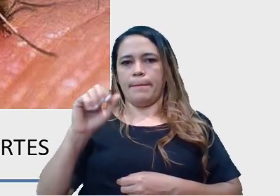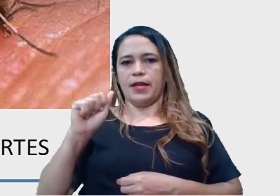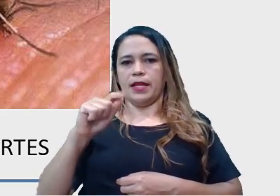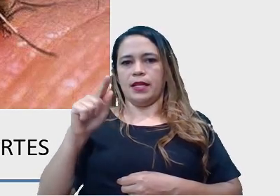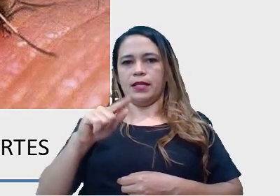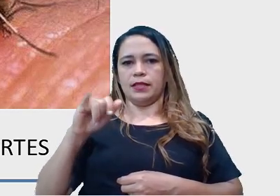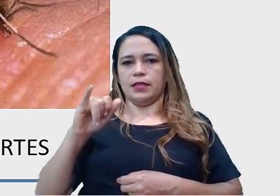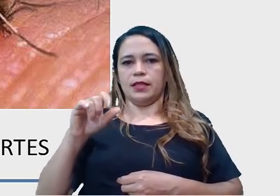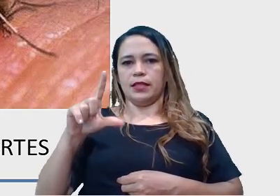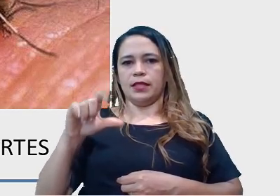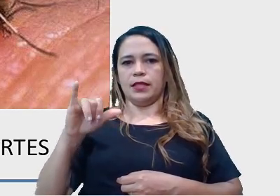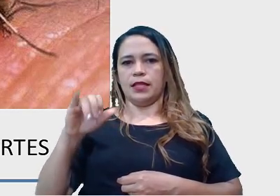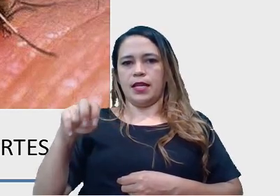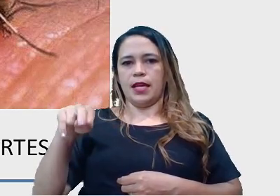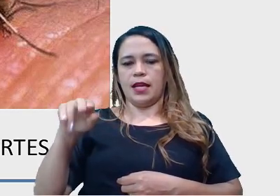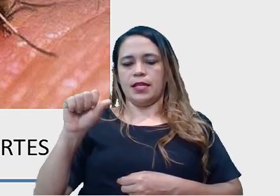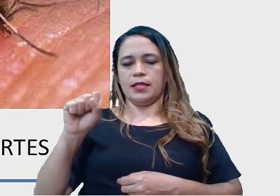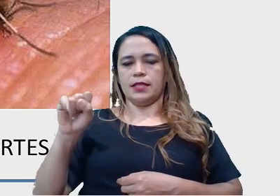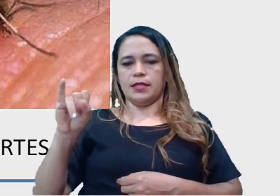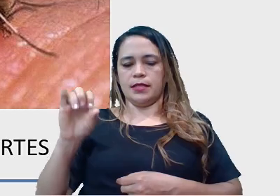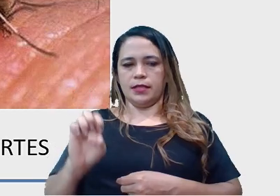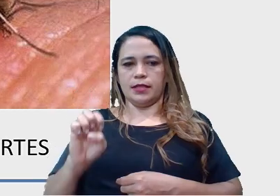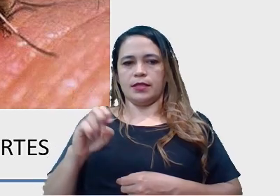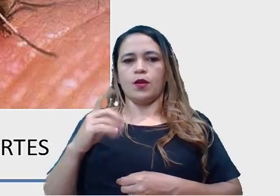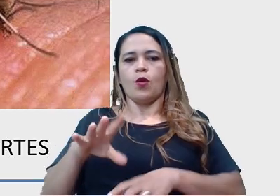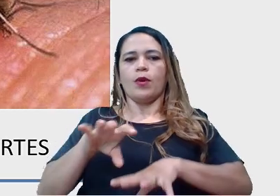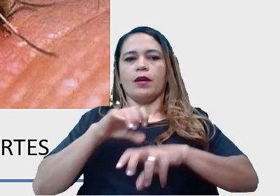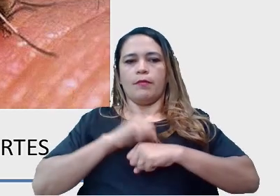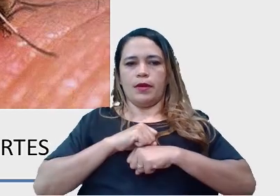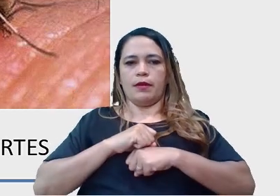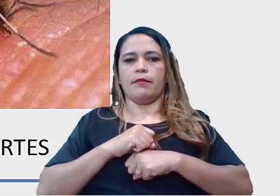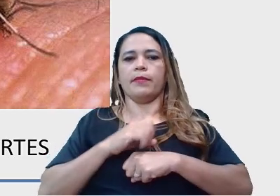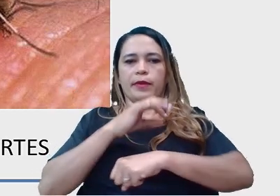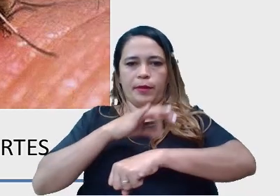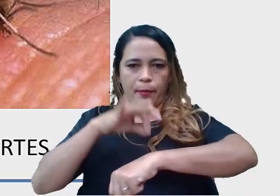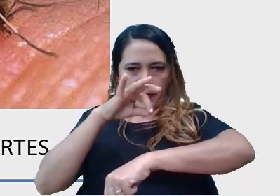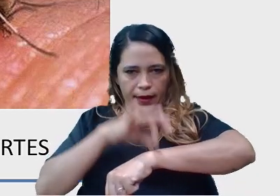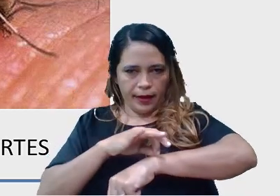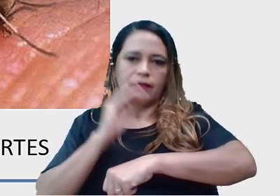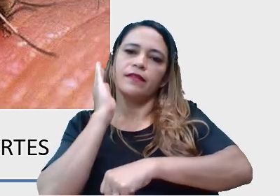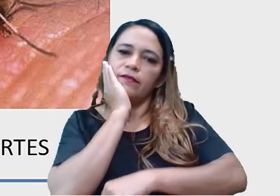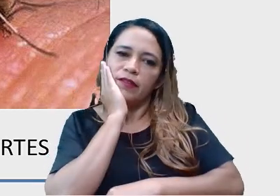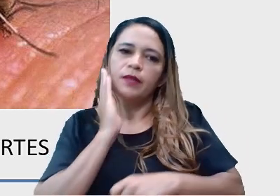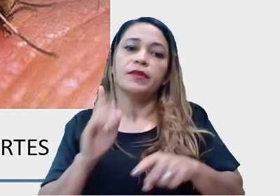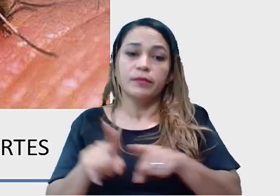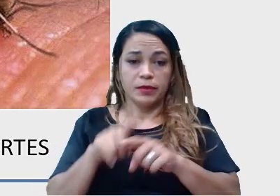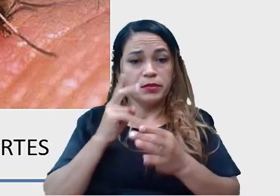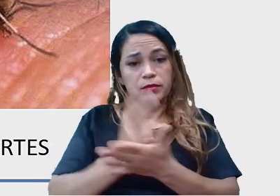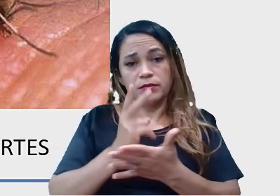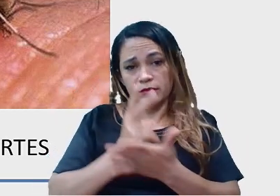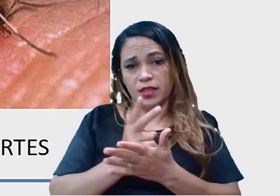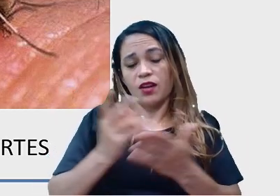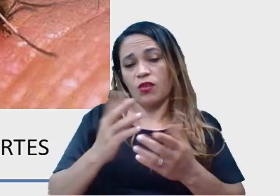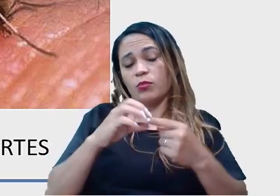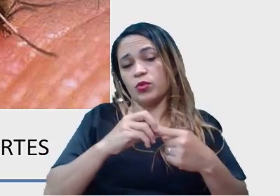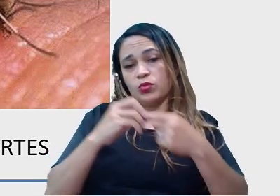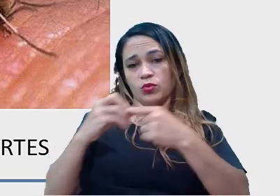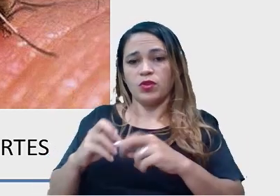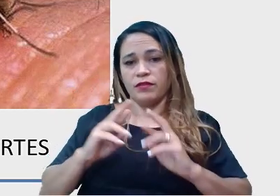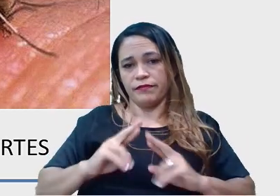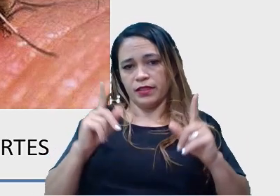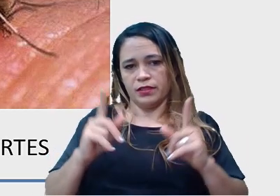mesmo jeito, através da picada do mesmo mosquito. A diferença é que agora o mosquito está carregando um outro protozoário, não aquele